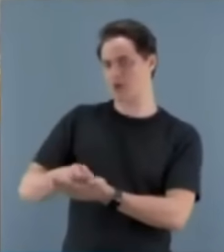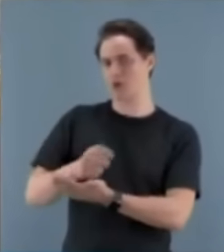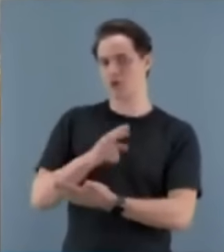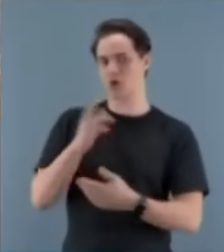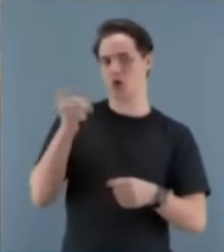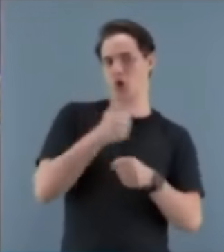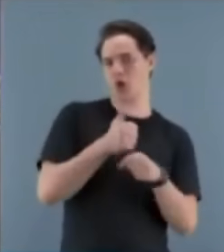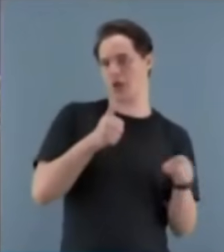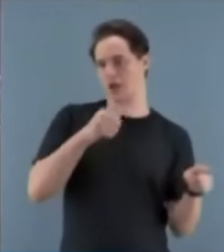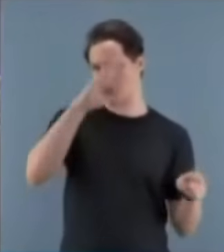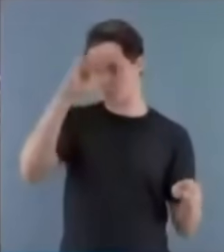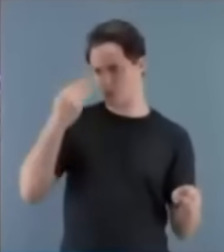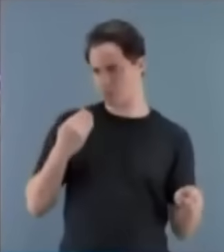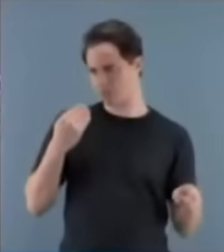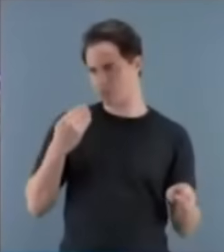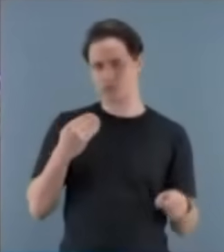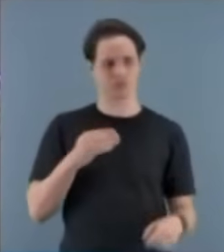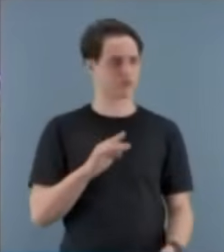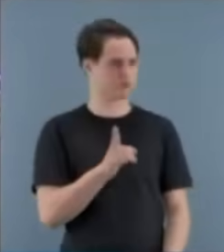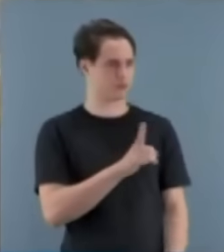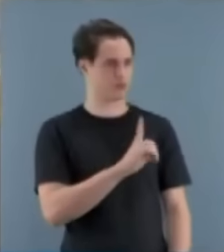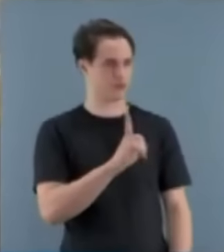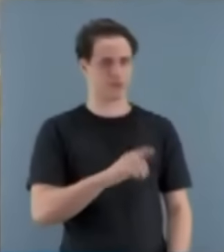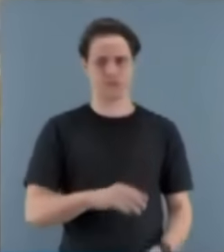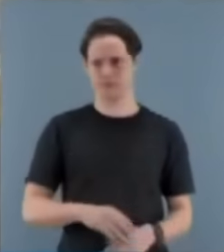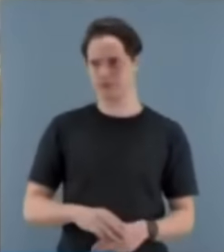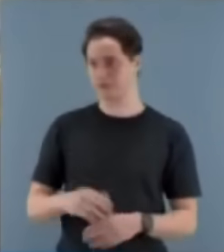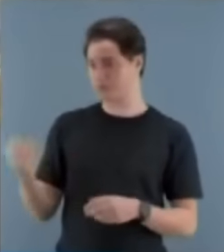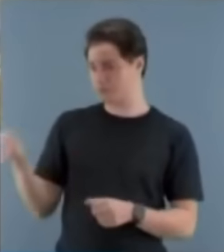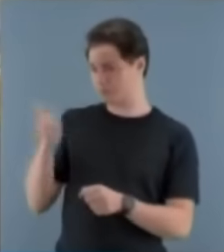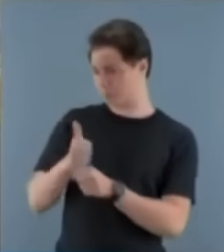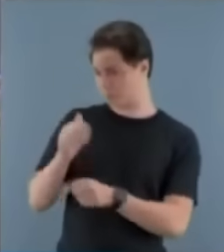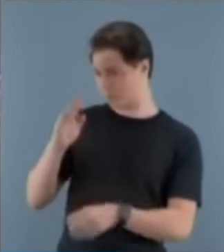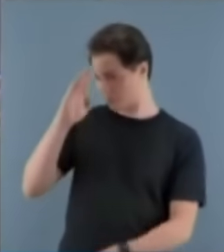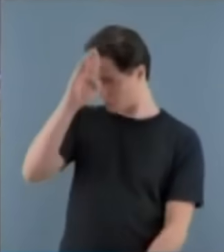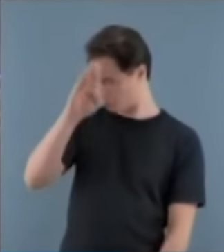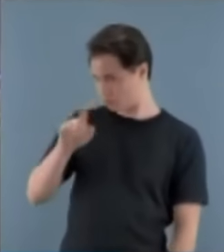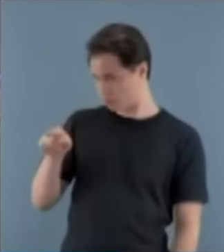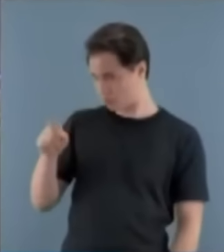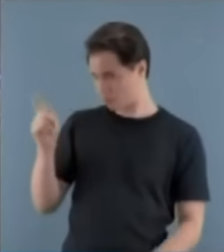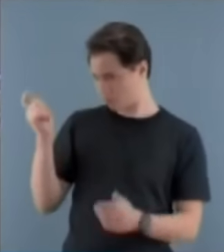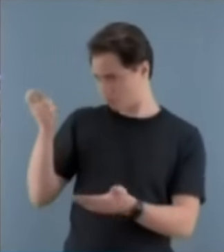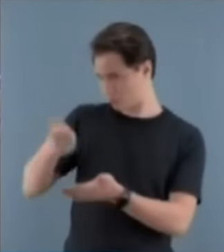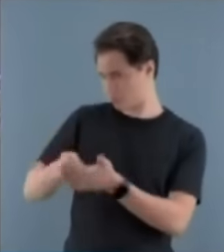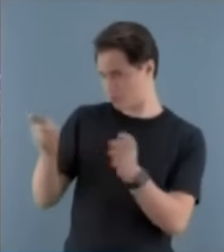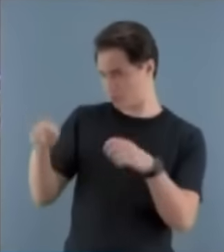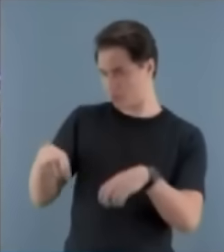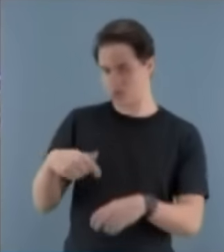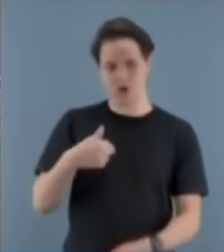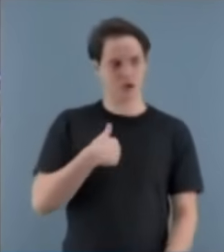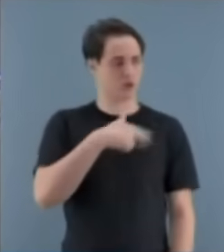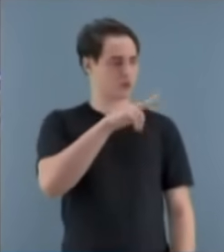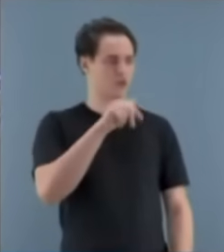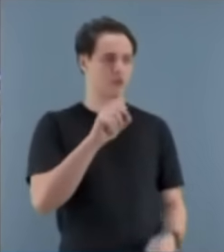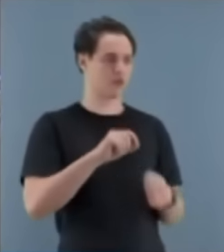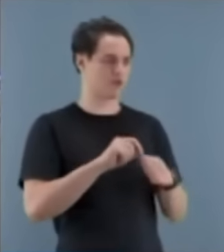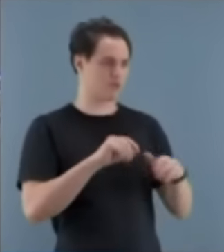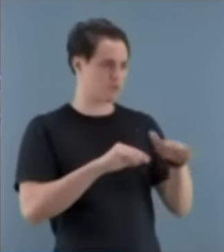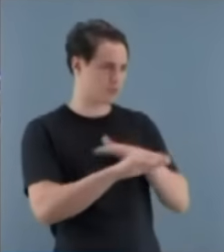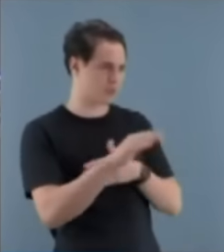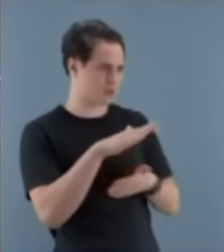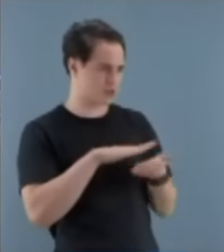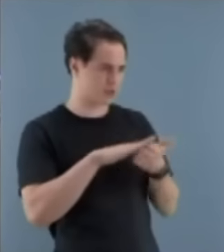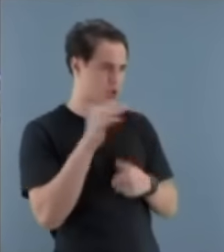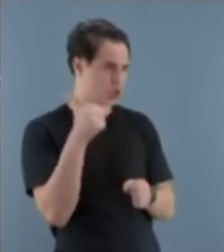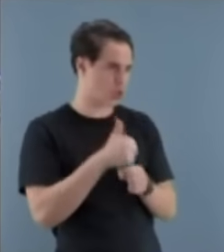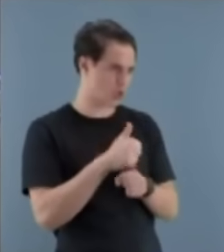ex-presidente? Não, senhor. Em nome da ex-primeira-dama? Eu, pessoalmente, nunca fiz nenhum depósito. Nenhum depósito?